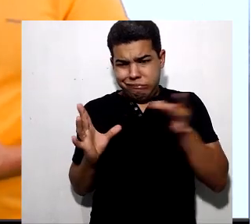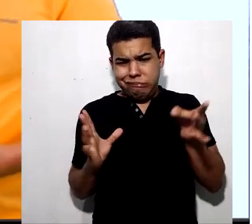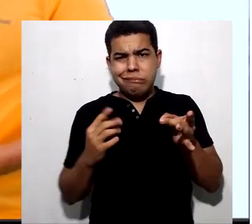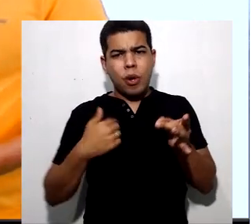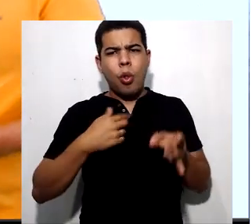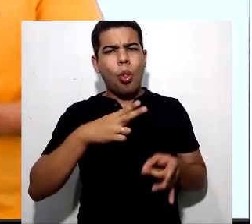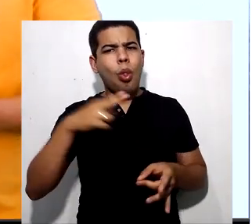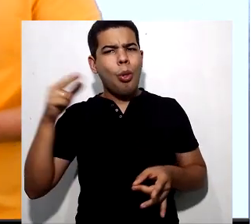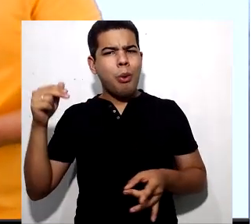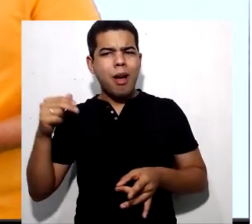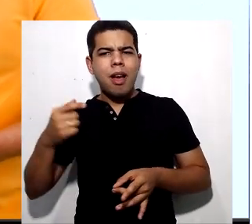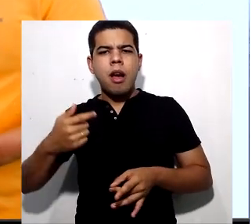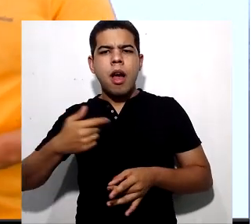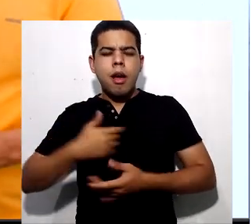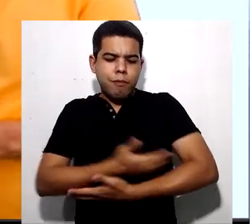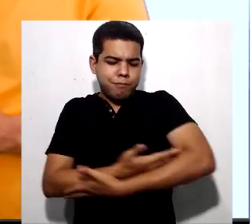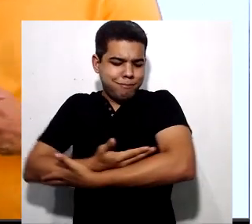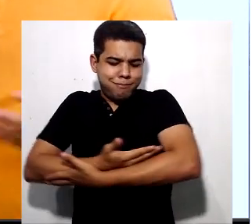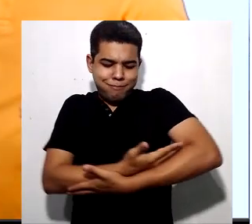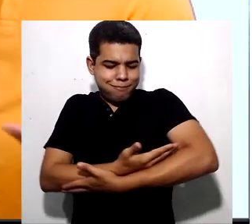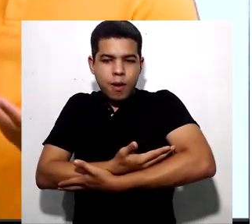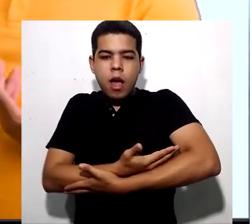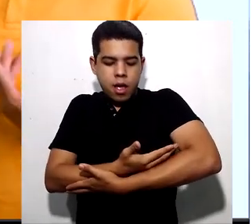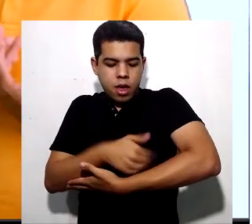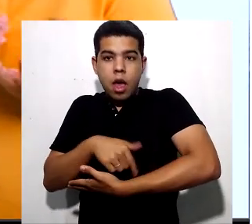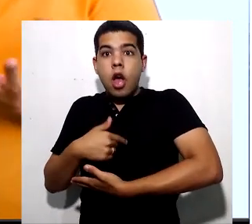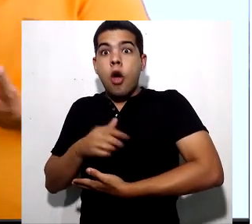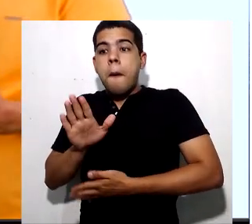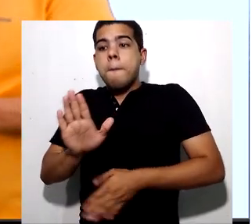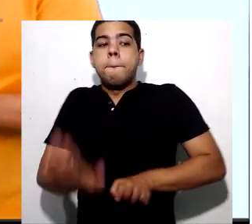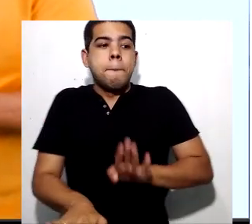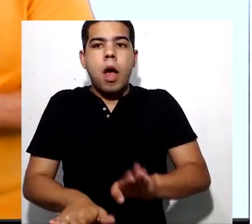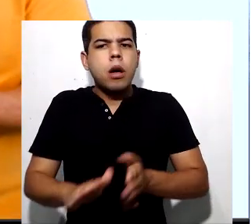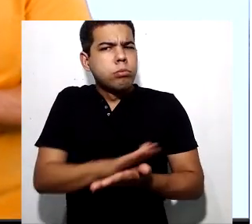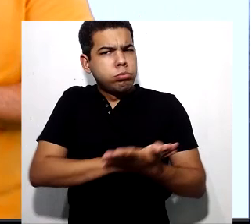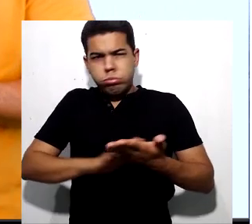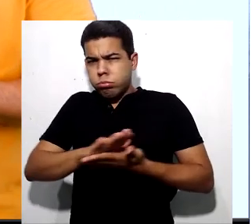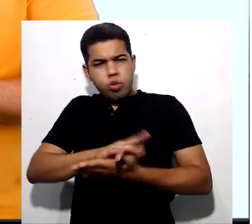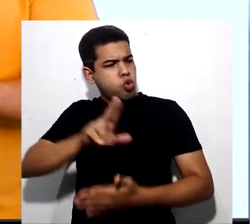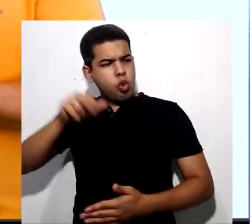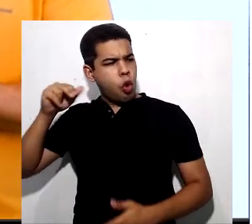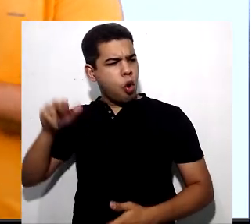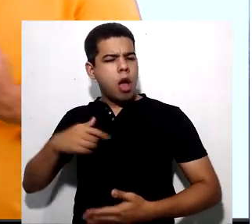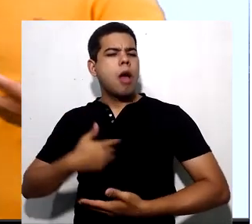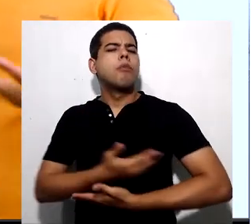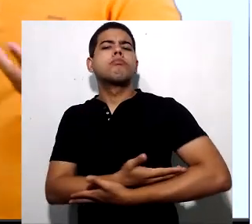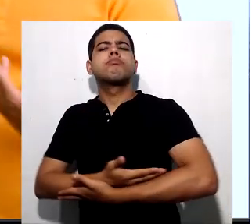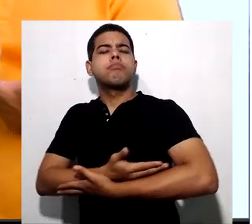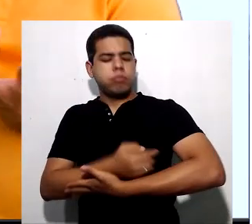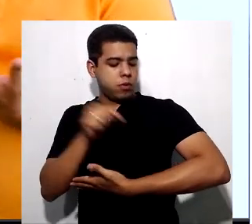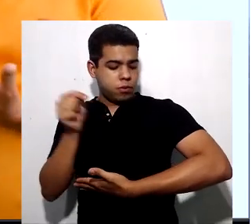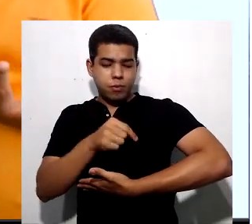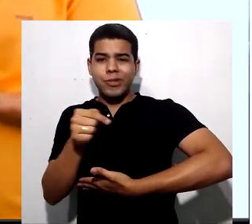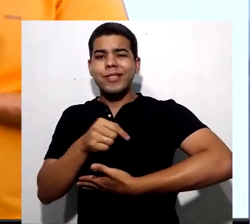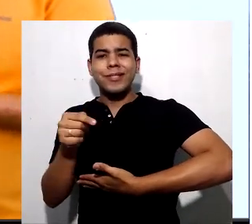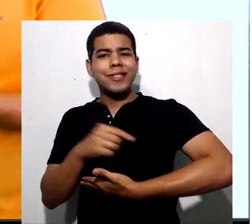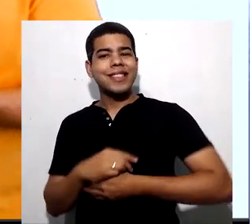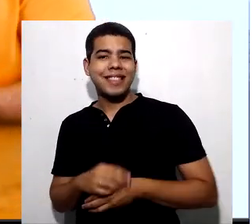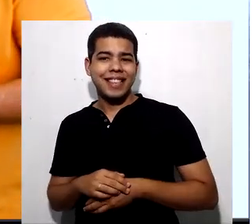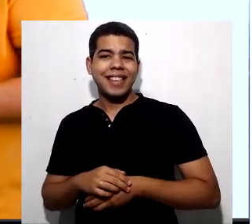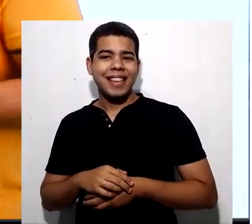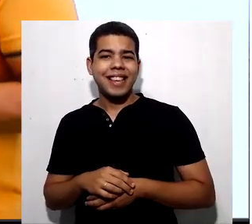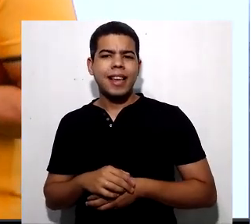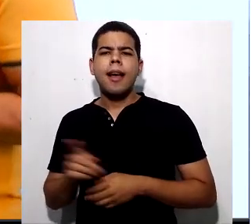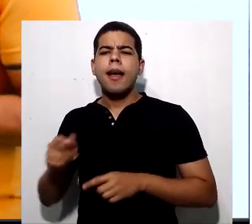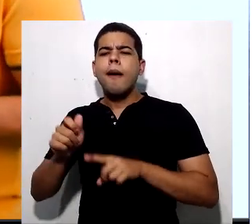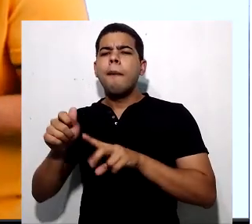pisei. Fui carregada de colo. Eu acho super interessante esse pensamento de Clarice, porque se você começar a pensar,